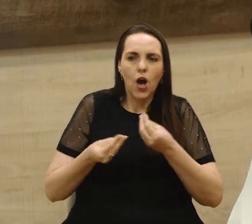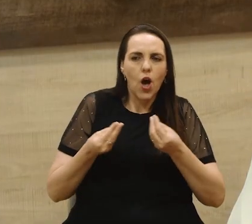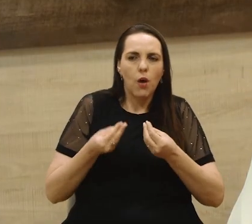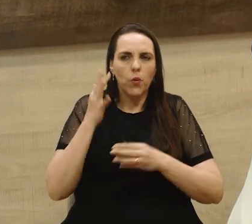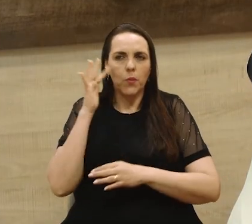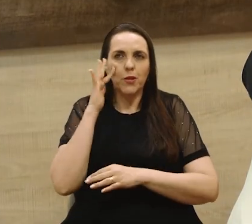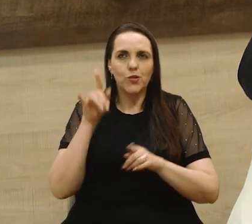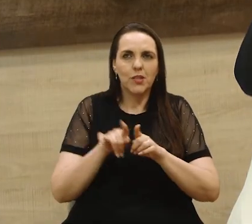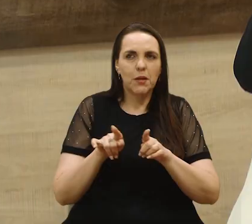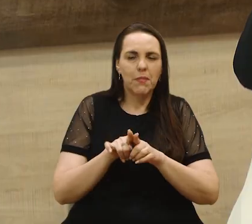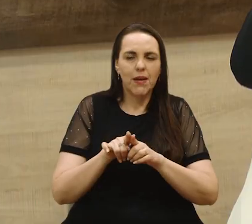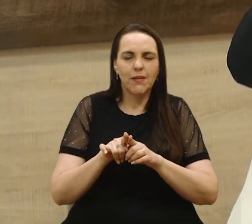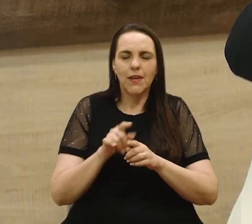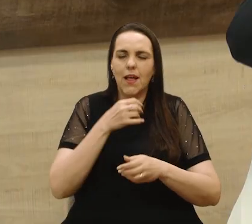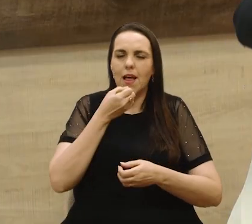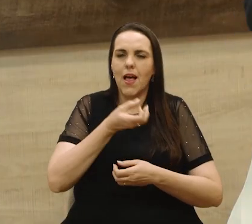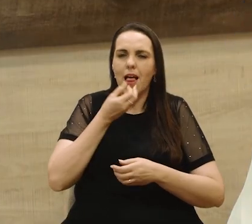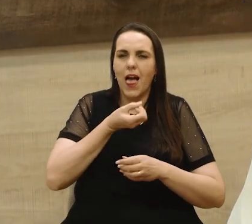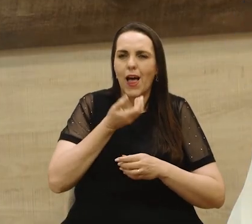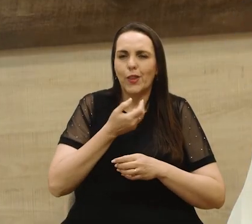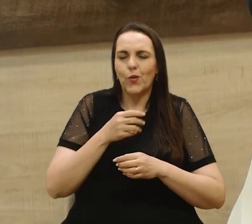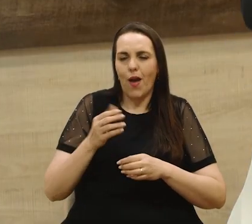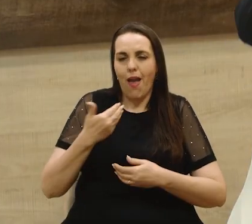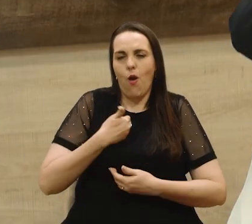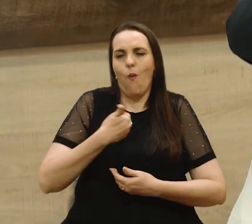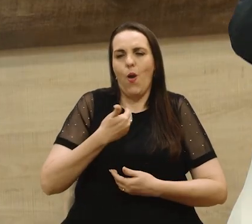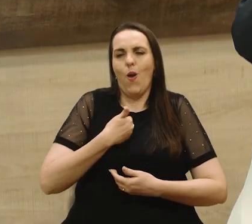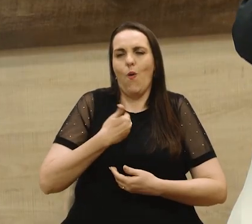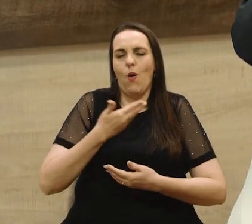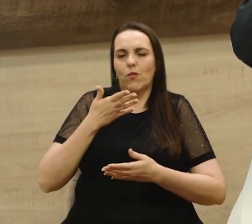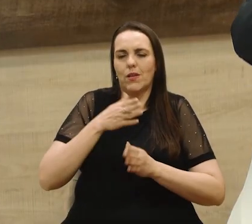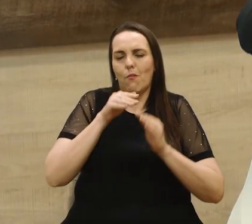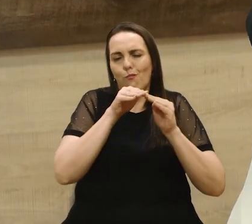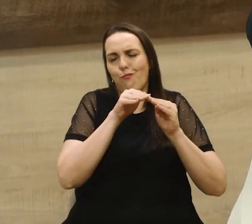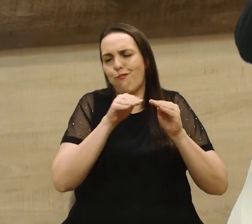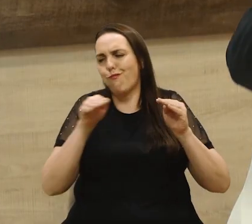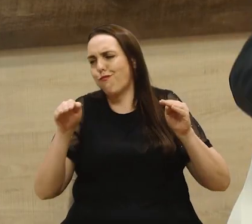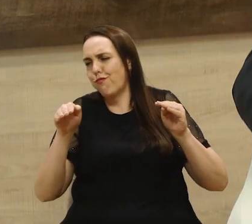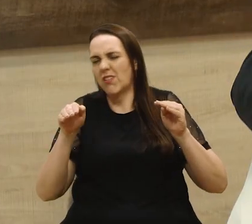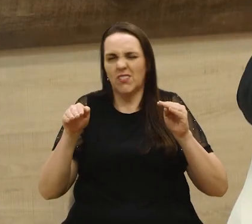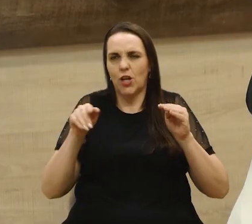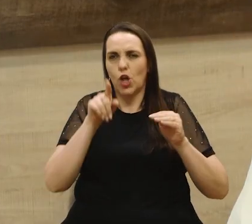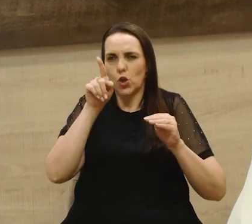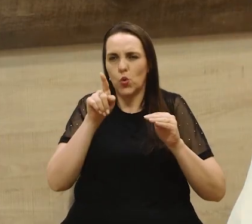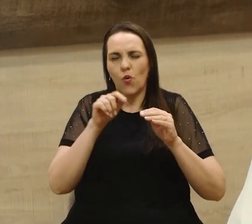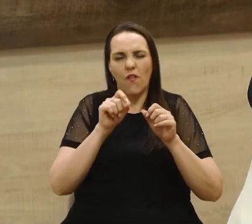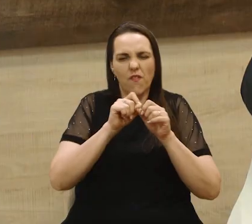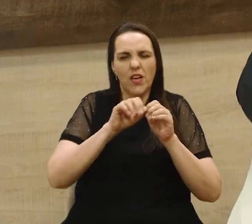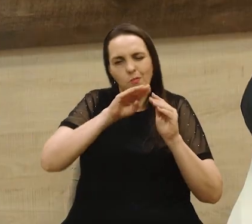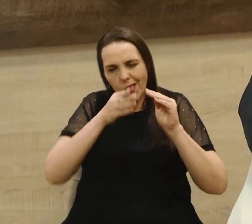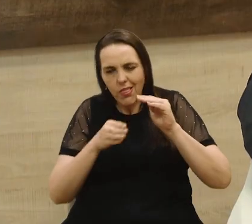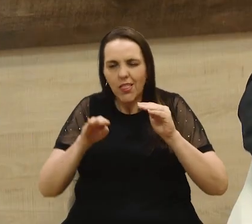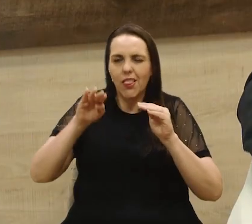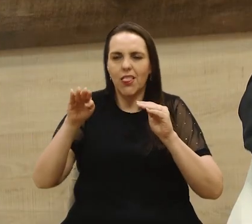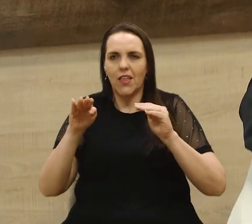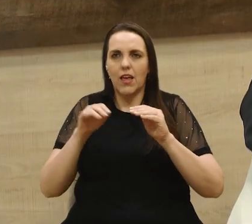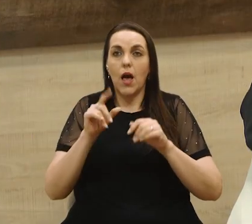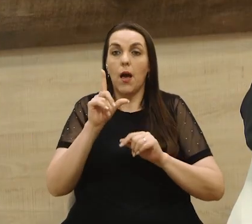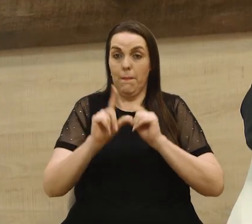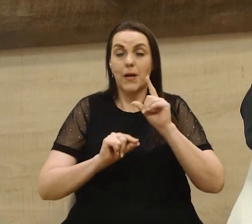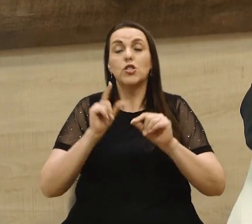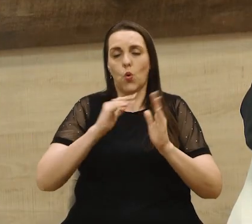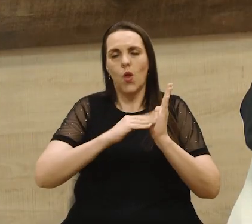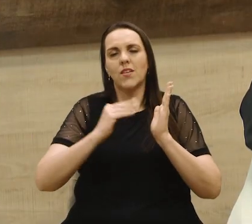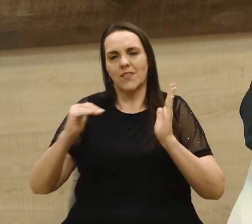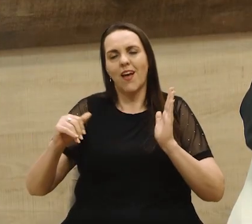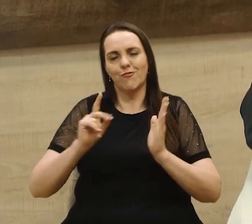ficar... Imagino também aquele relato em primeira pessoa linear, digamos assim, tu fizeste meio que uma quebra. Foi